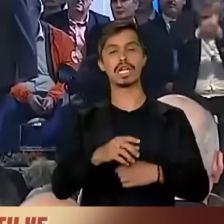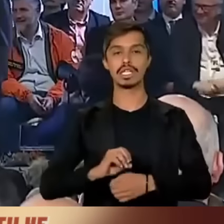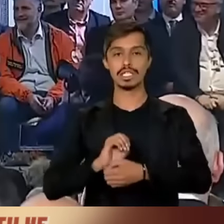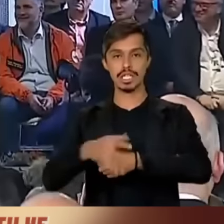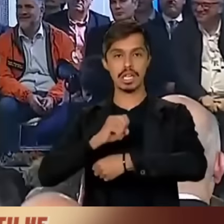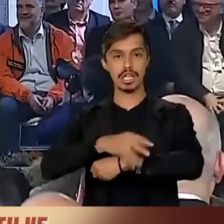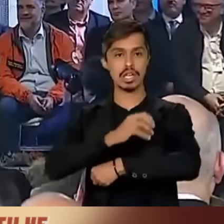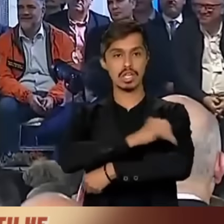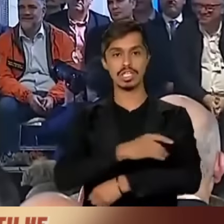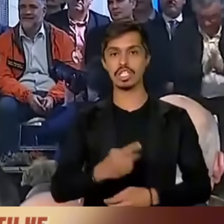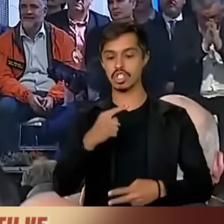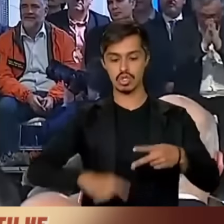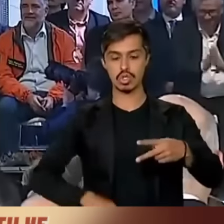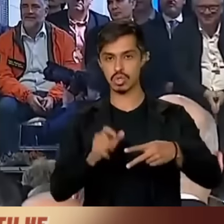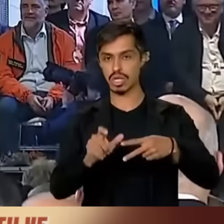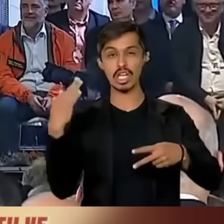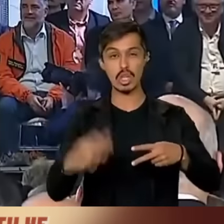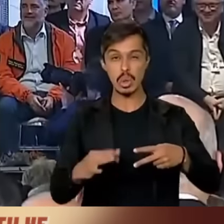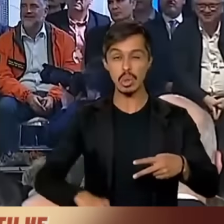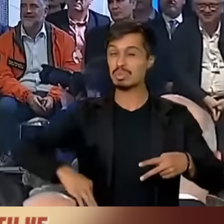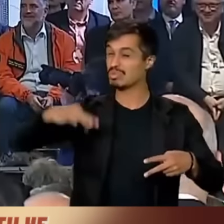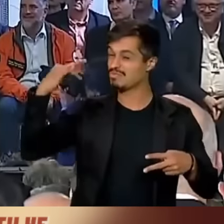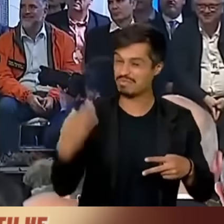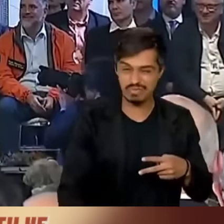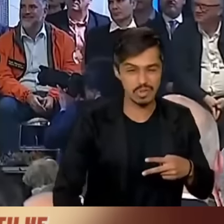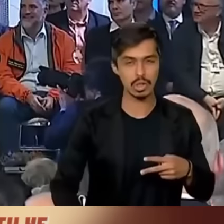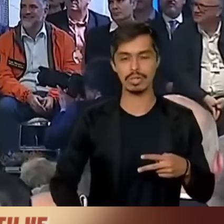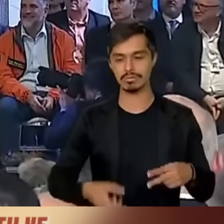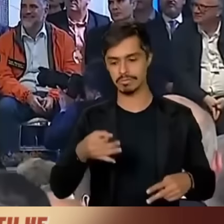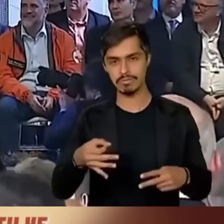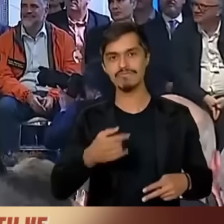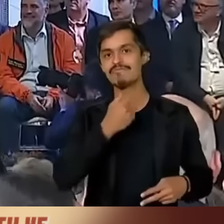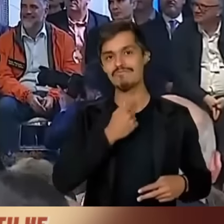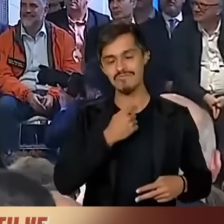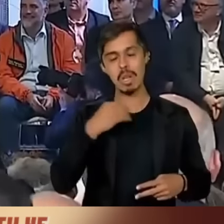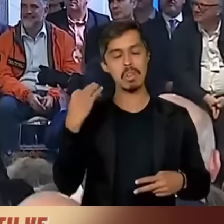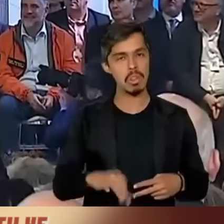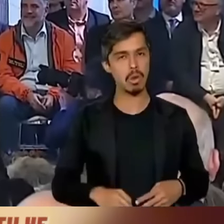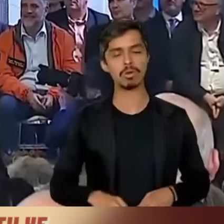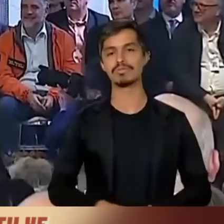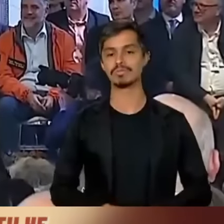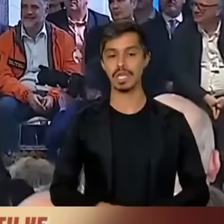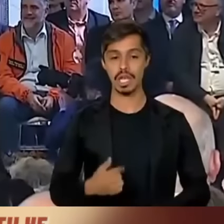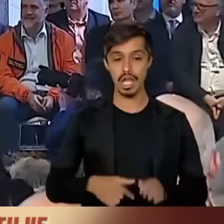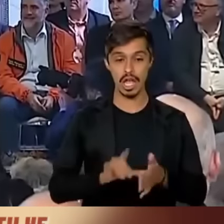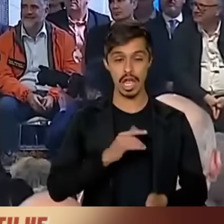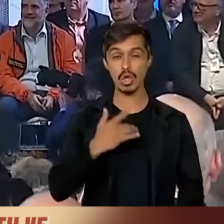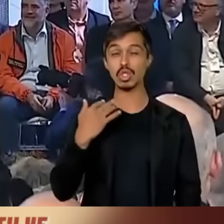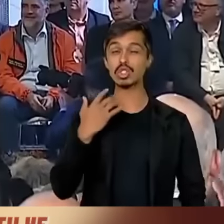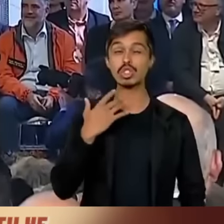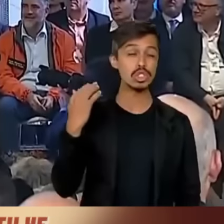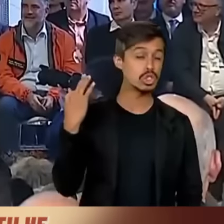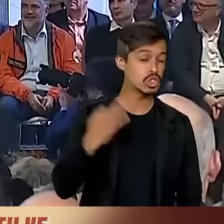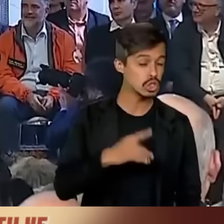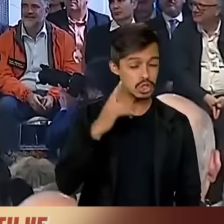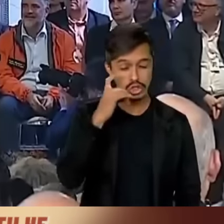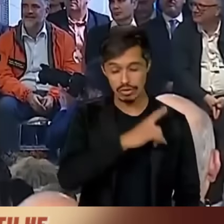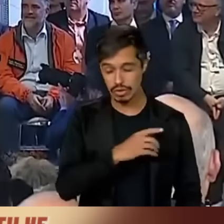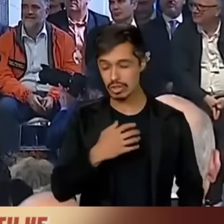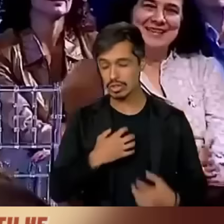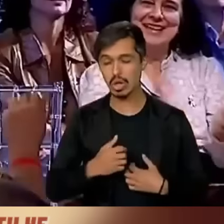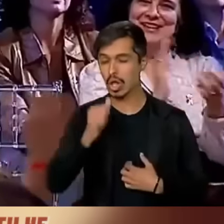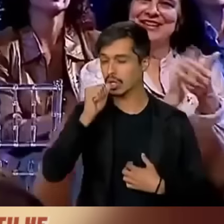radioterapia num lugar que doa, porque doía. Eu quero dizer para vocês, eu tinha dificuldade de tomar água. Mas, ao mesmo tempo, eu estou feliz que eu estou